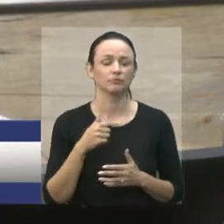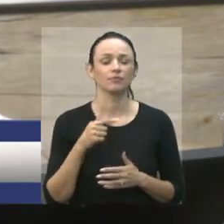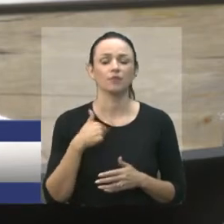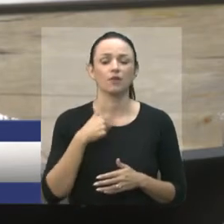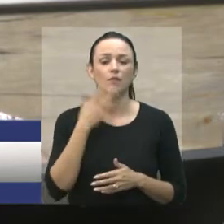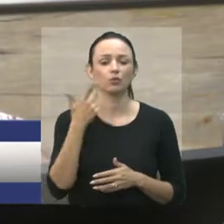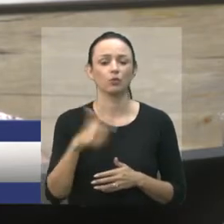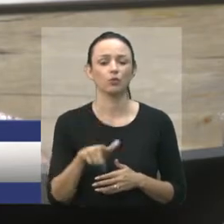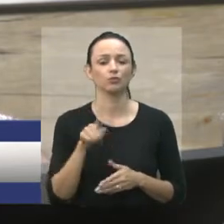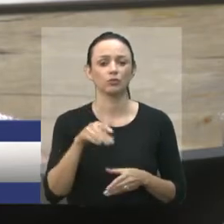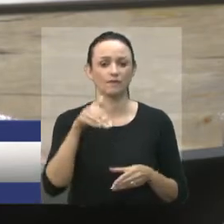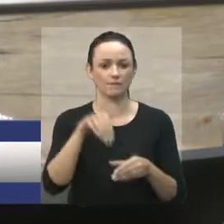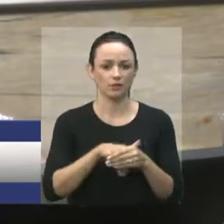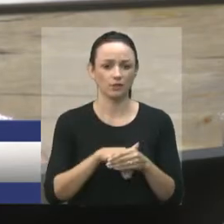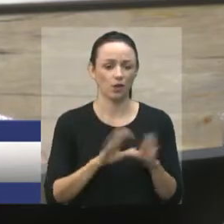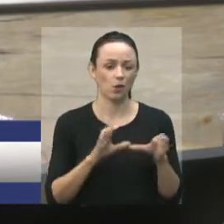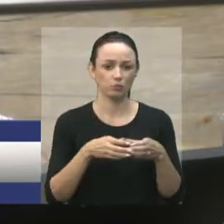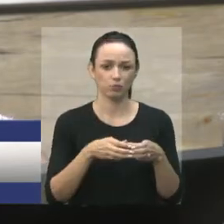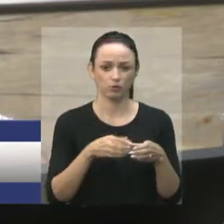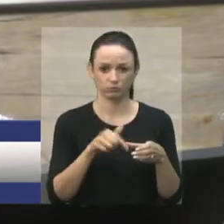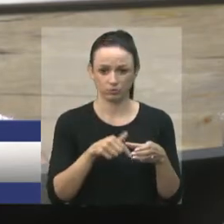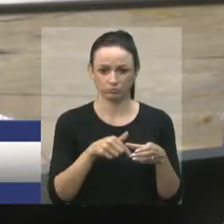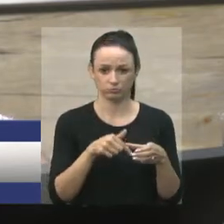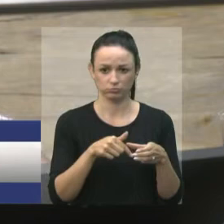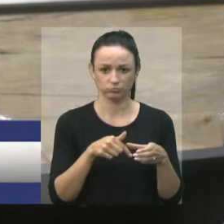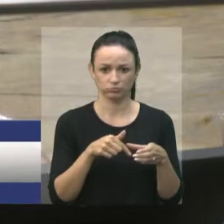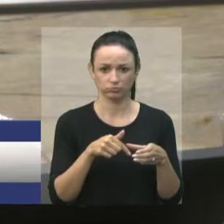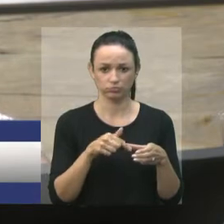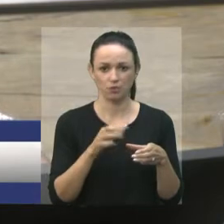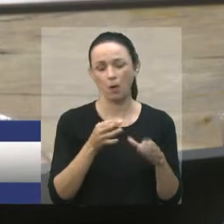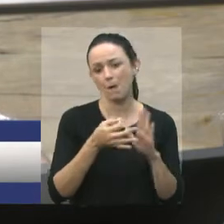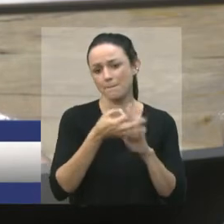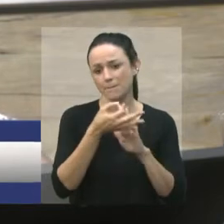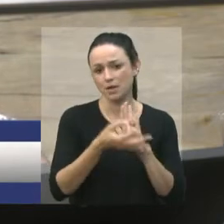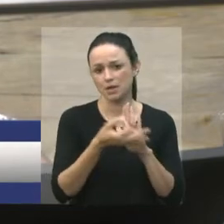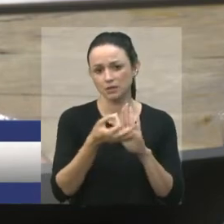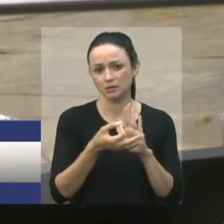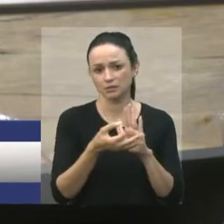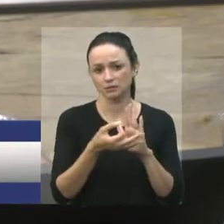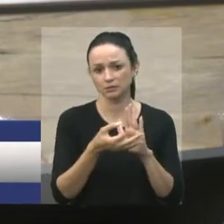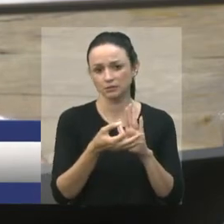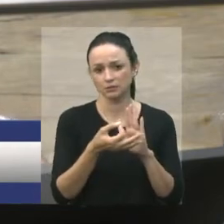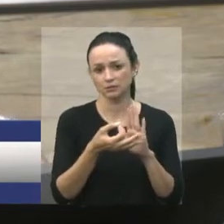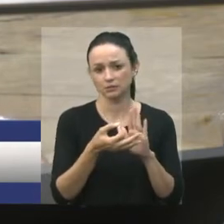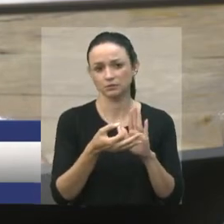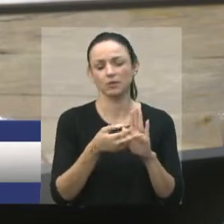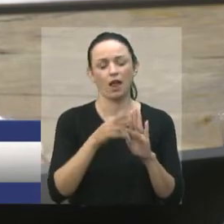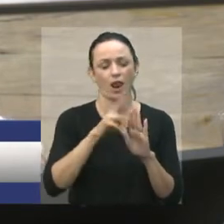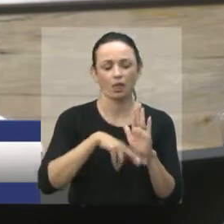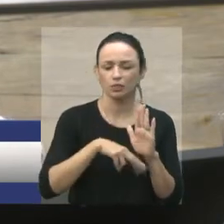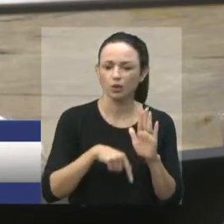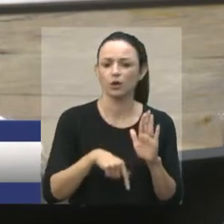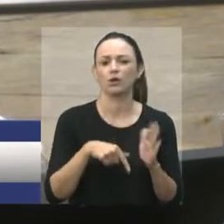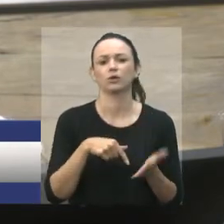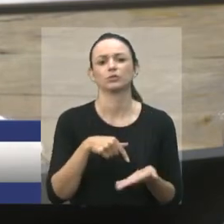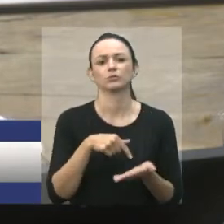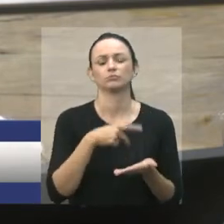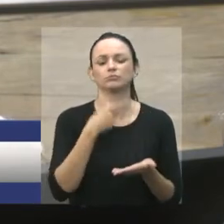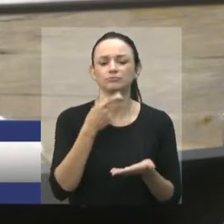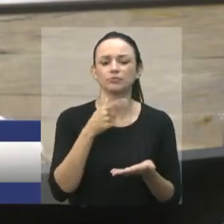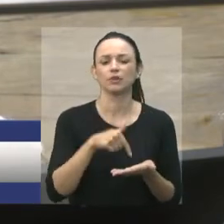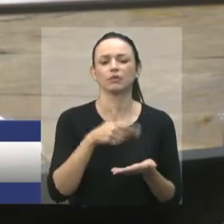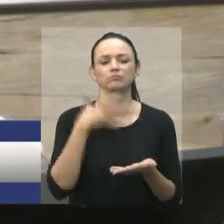a votação em bloco, tudo é opinativo da relatoria, dessa